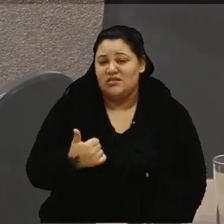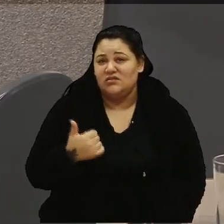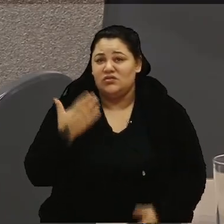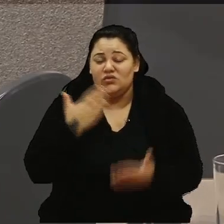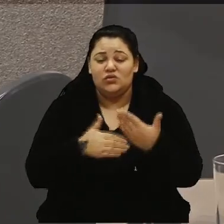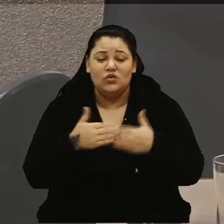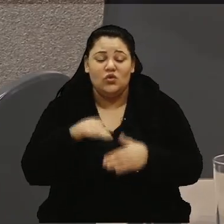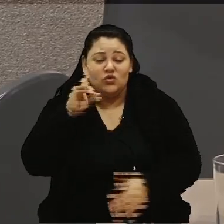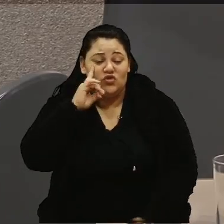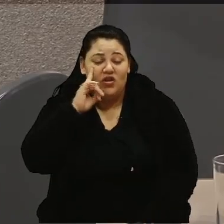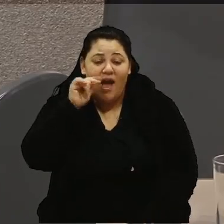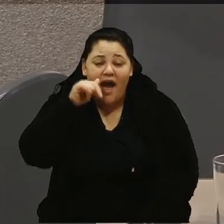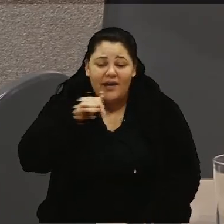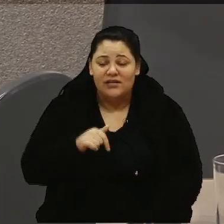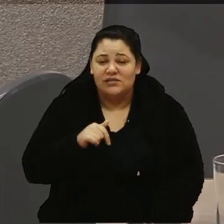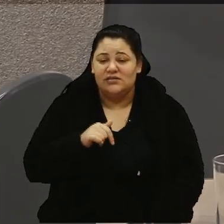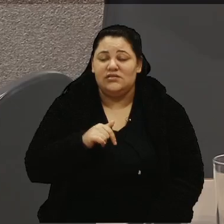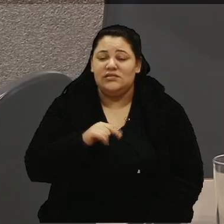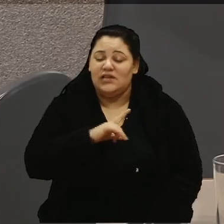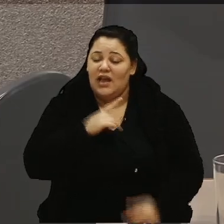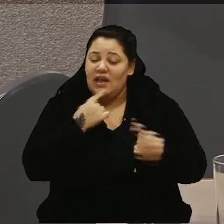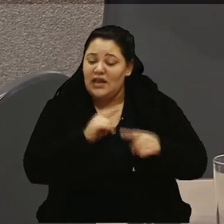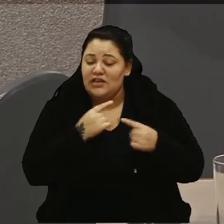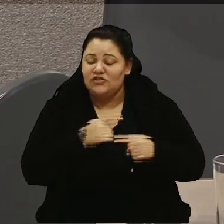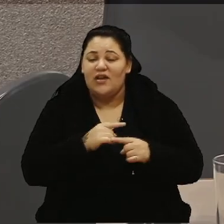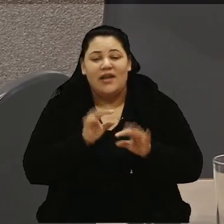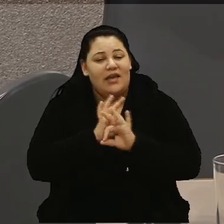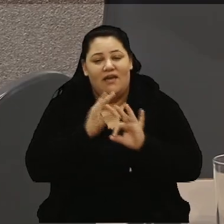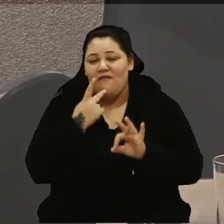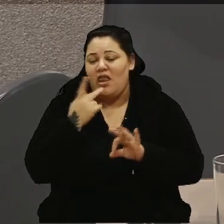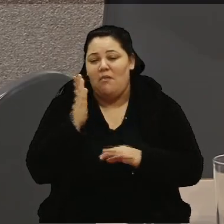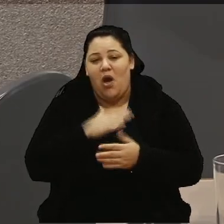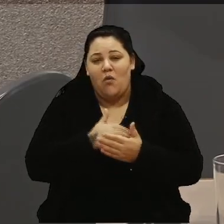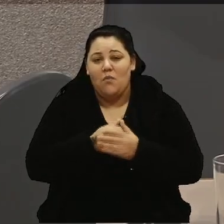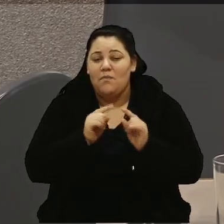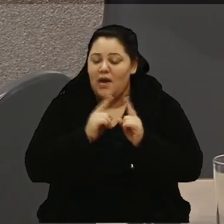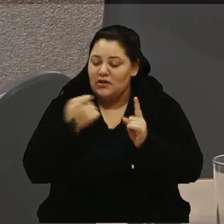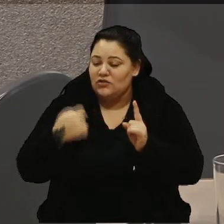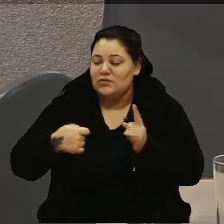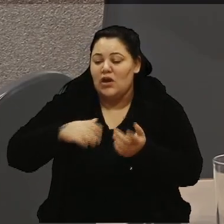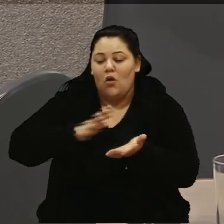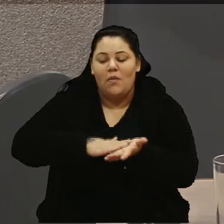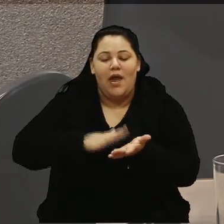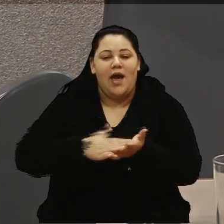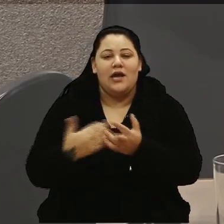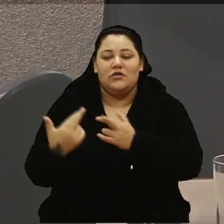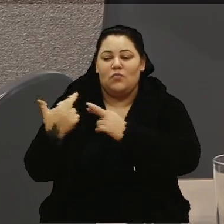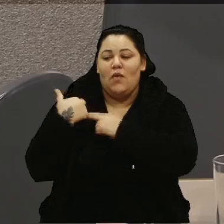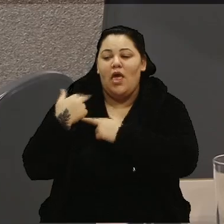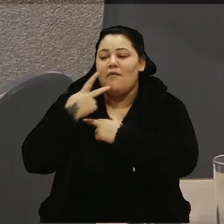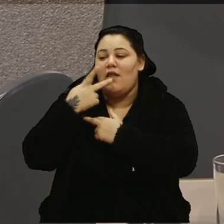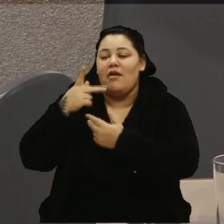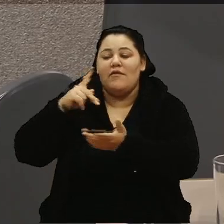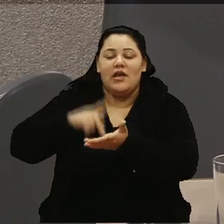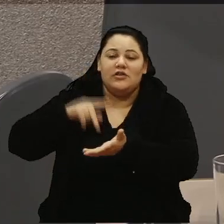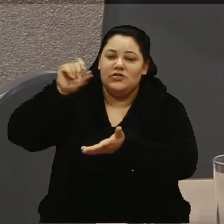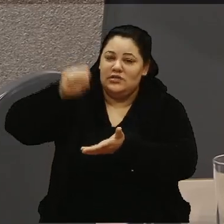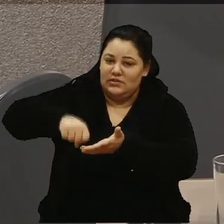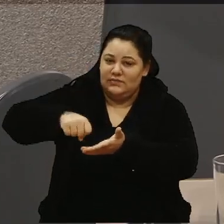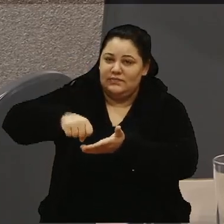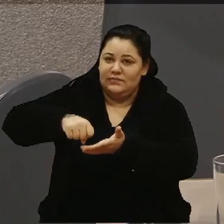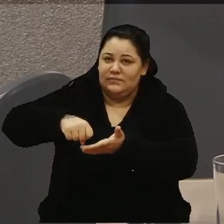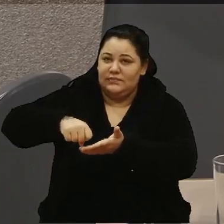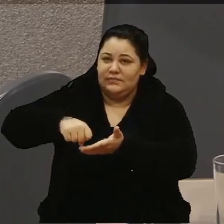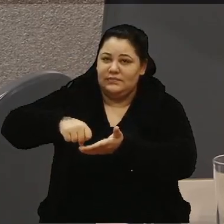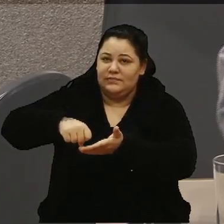aqui nós passamos por críticas e ninguém rebate isso. Só que temos que cobrar, sim, a responsabilidade com a verdade. Então, deixa a